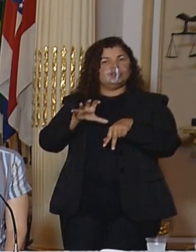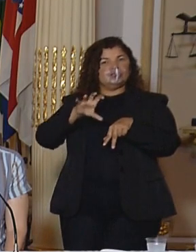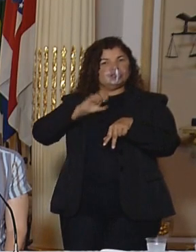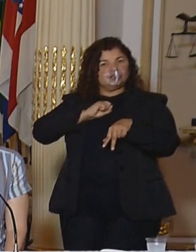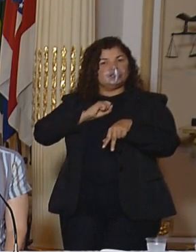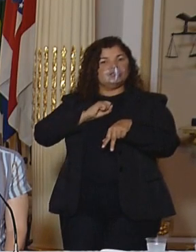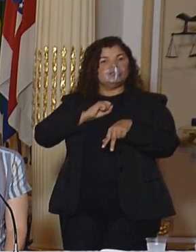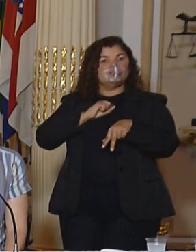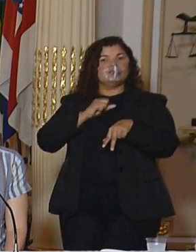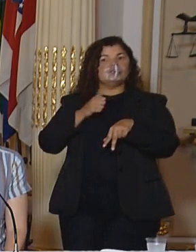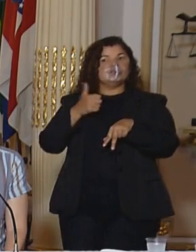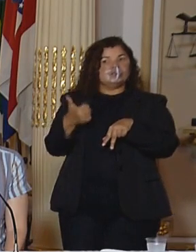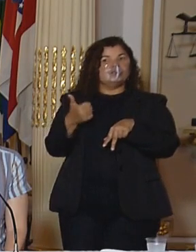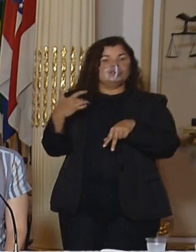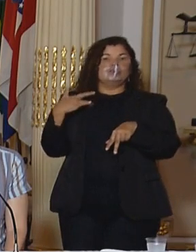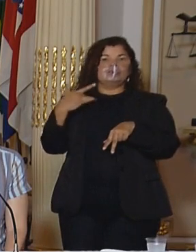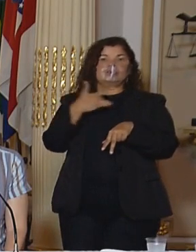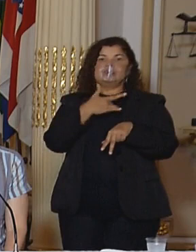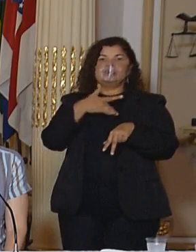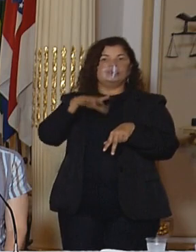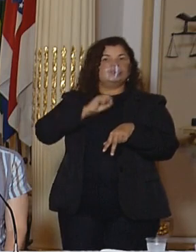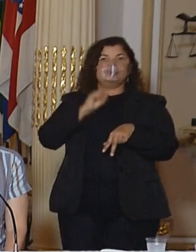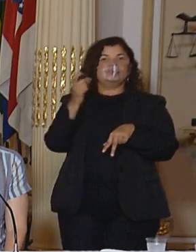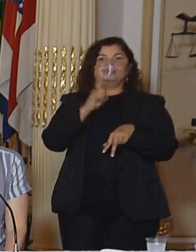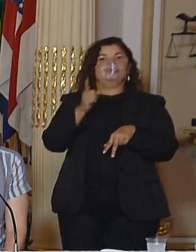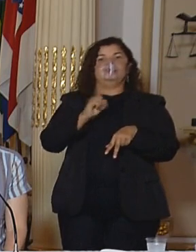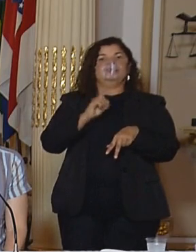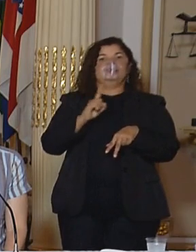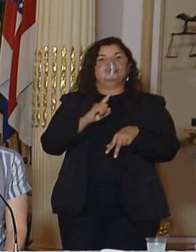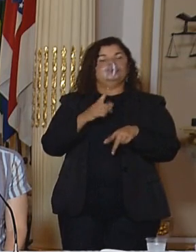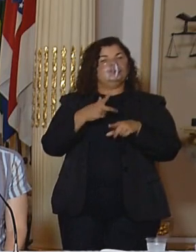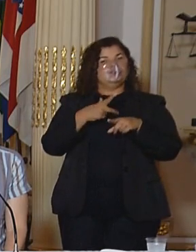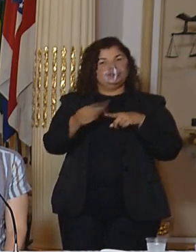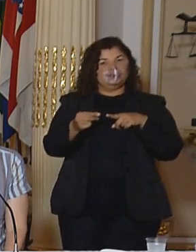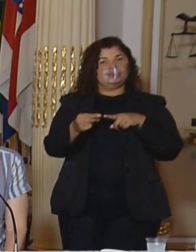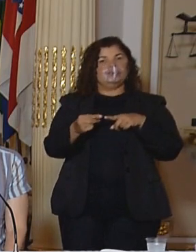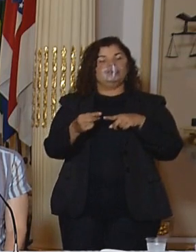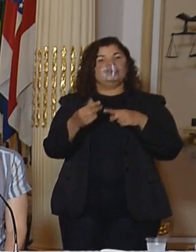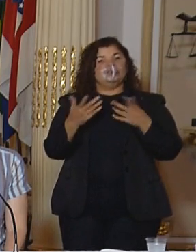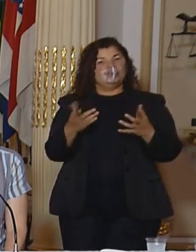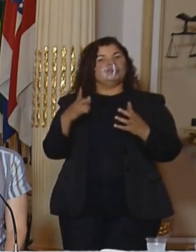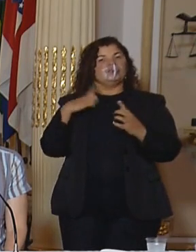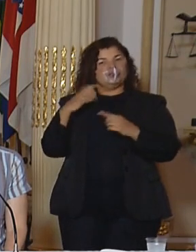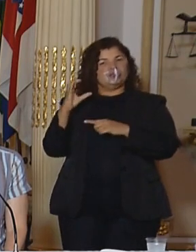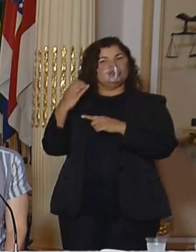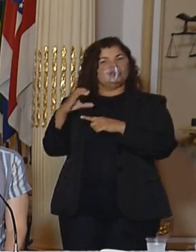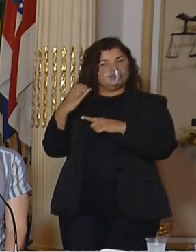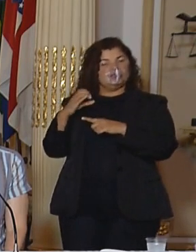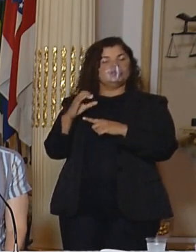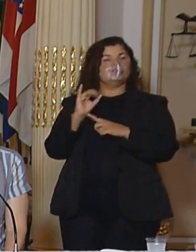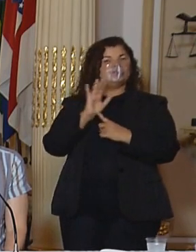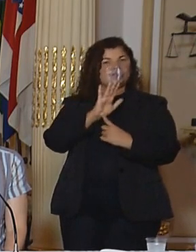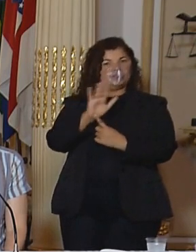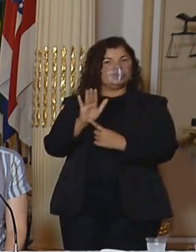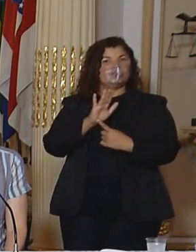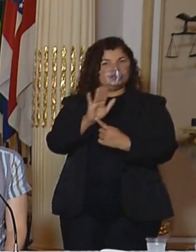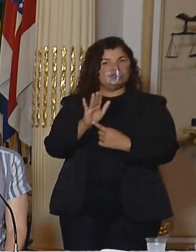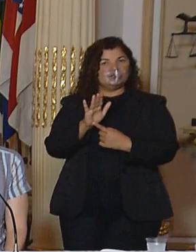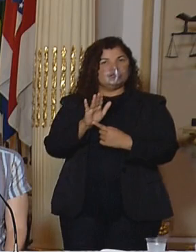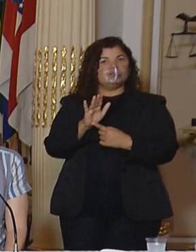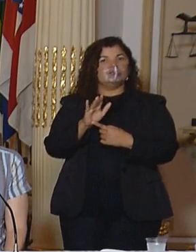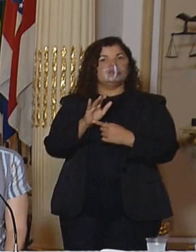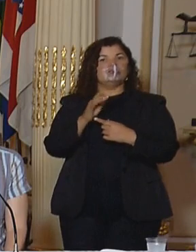imunidade parcial a uma nova infecção pelo Covid. Não se tem demonstrado de maneira importante que a pessoa